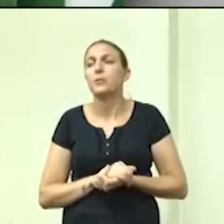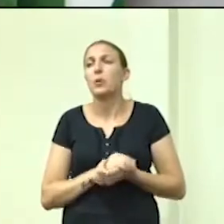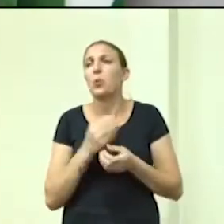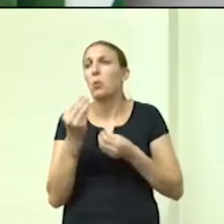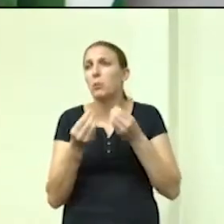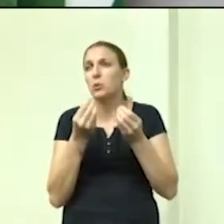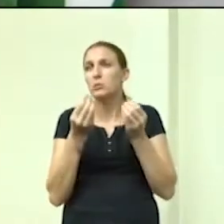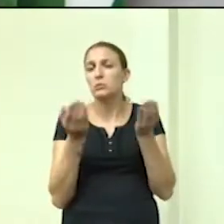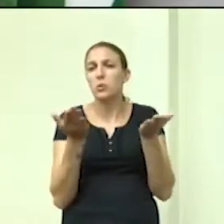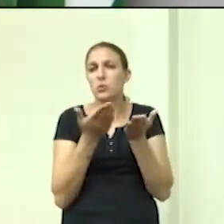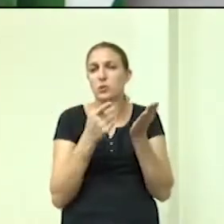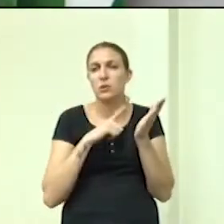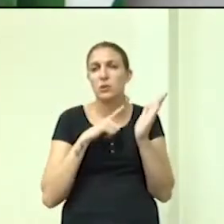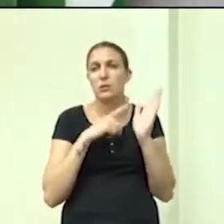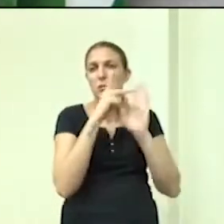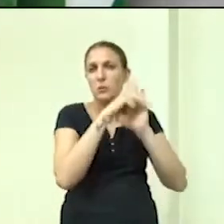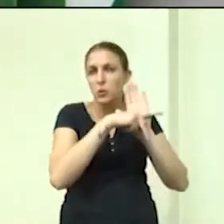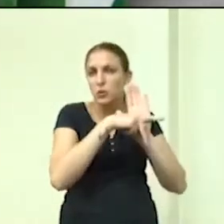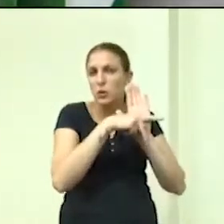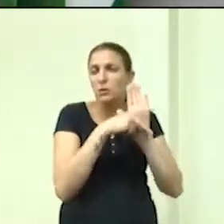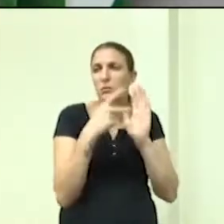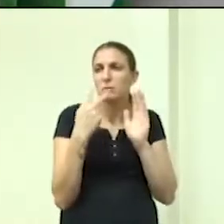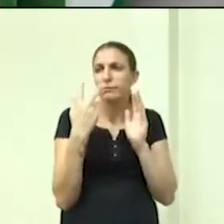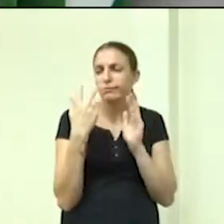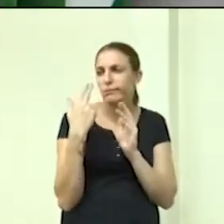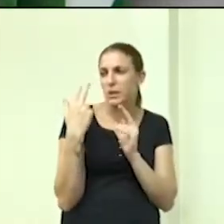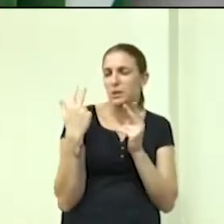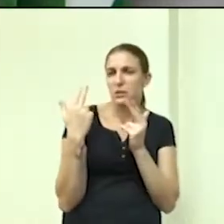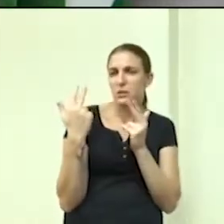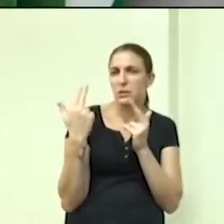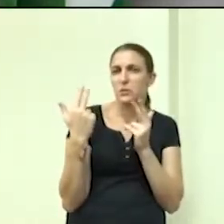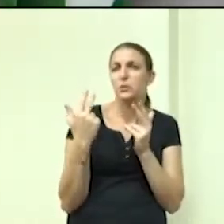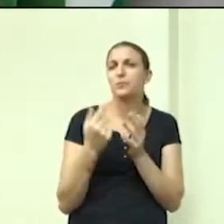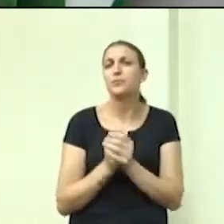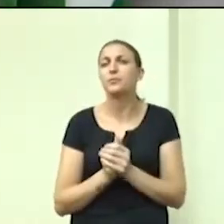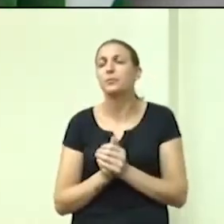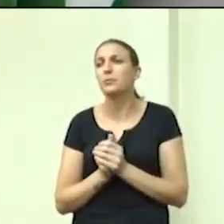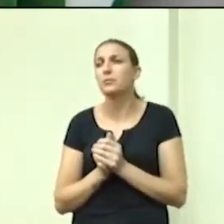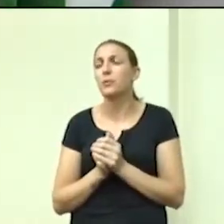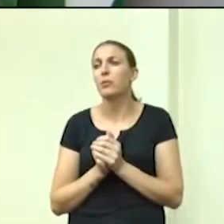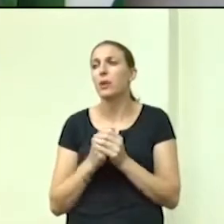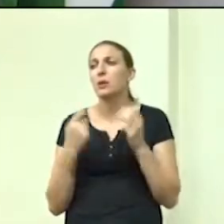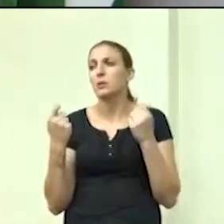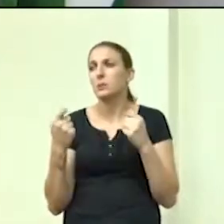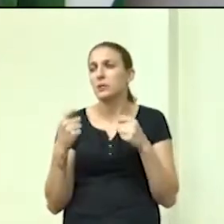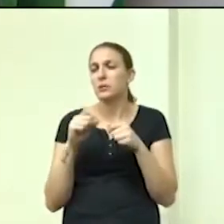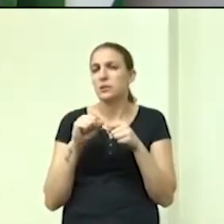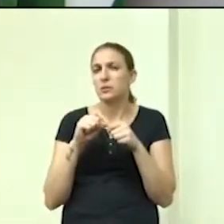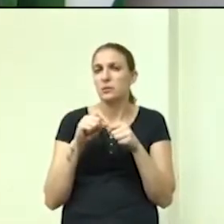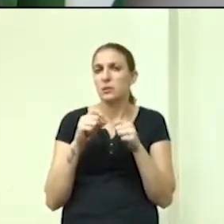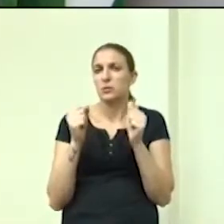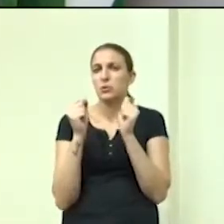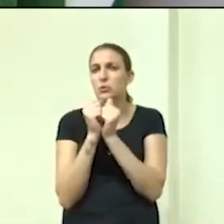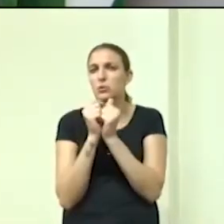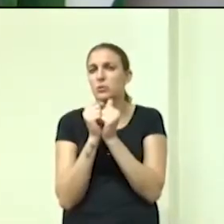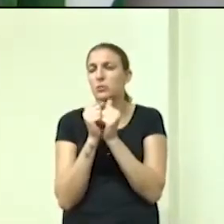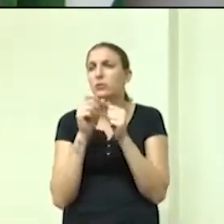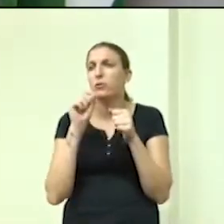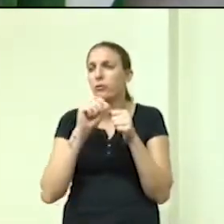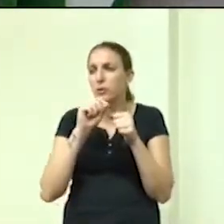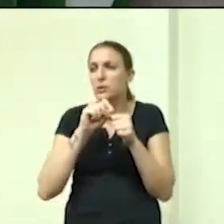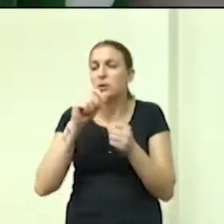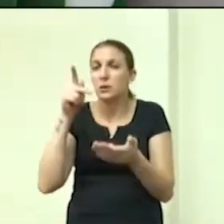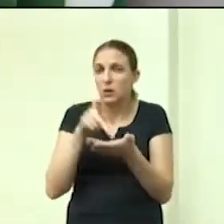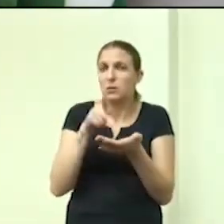do Executivo, então quero dizer que nós temos que abraçar essa bandeira juntos e fazer se tornar realidade isso aqui. Obrigado,